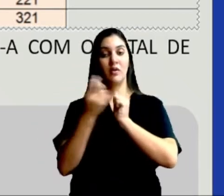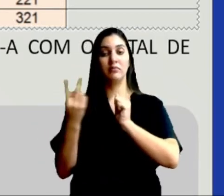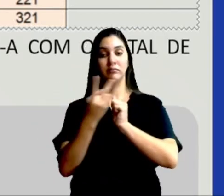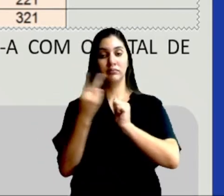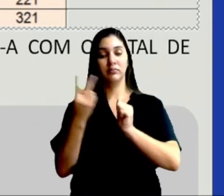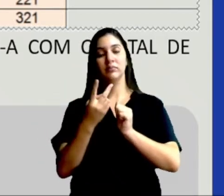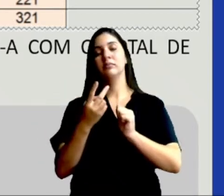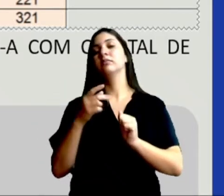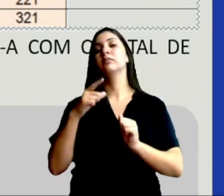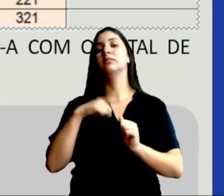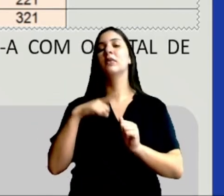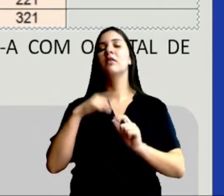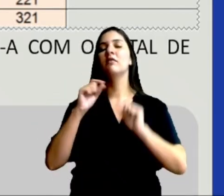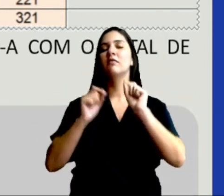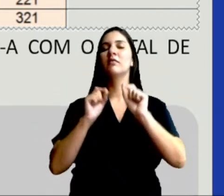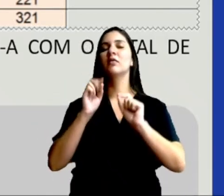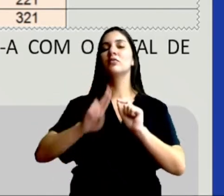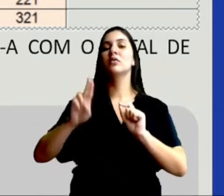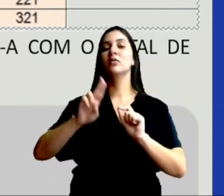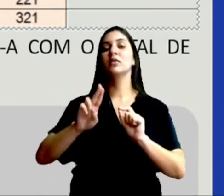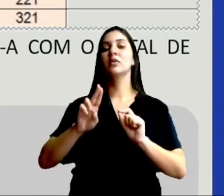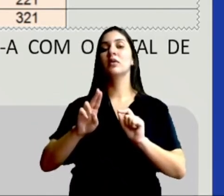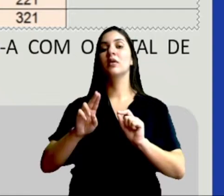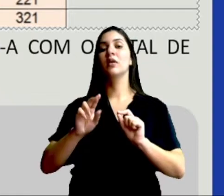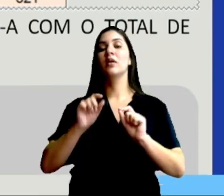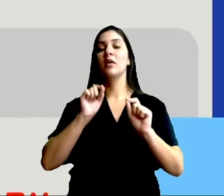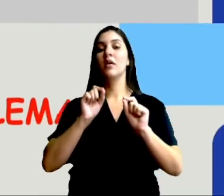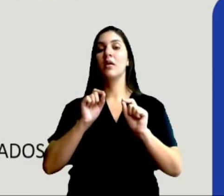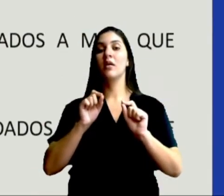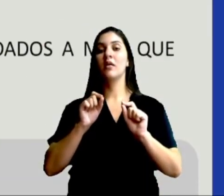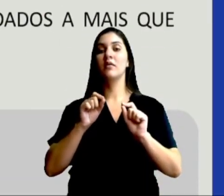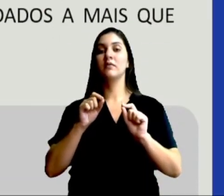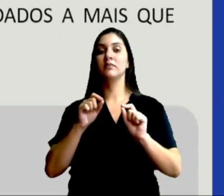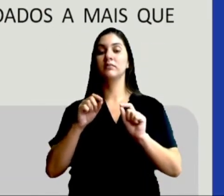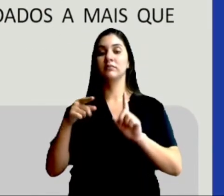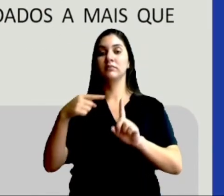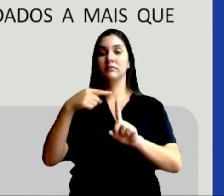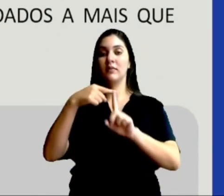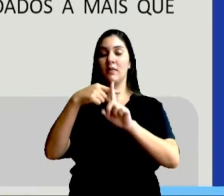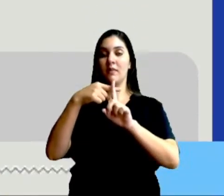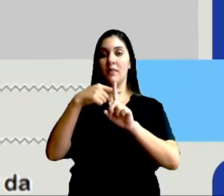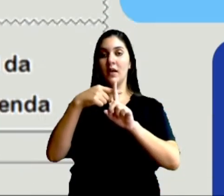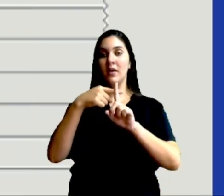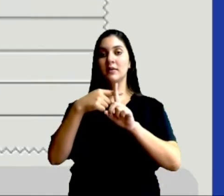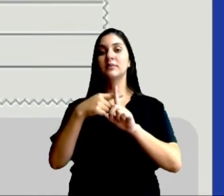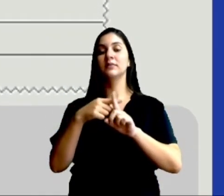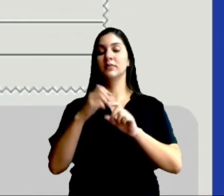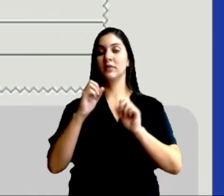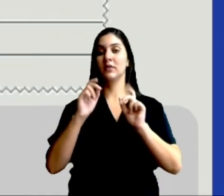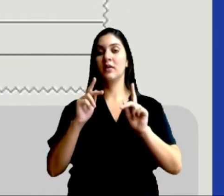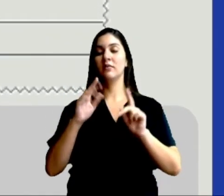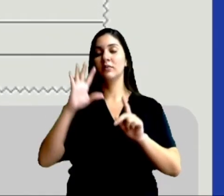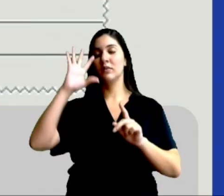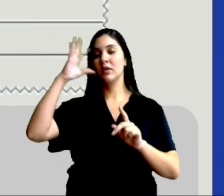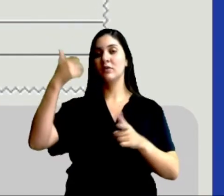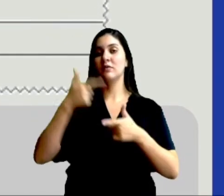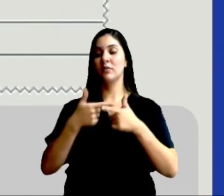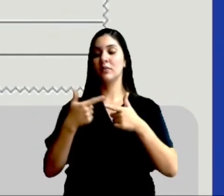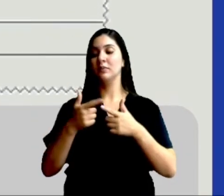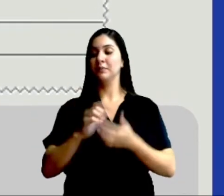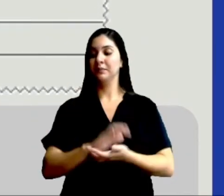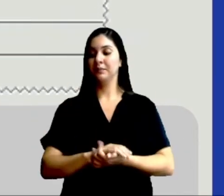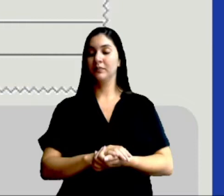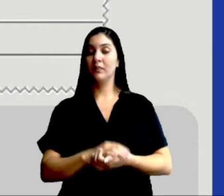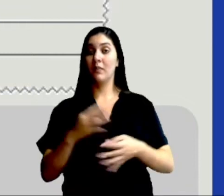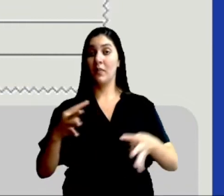quantidade. Então a operação que a gente vai utilizar aqui é a operação de adição. Vamos lá solucionar então.